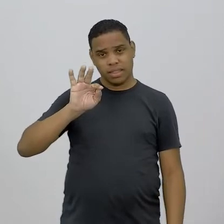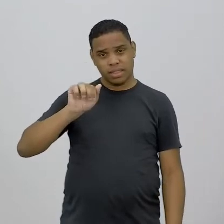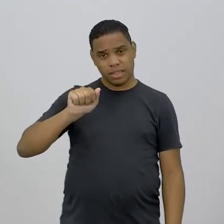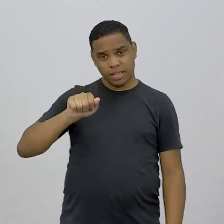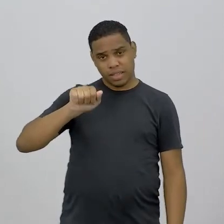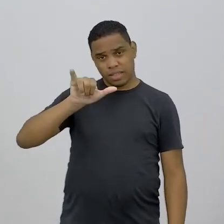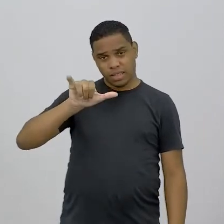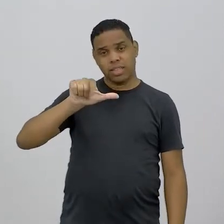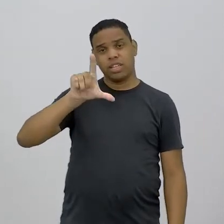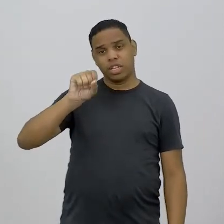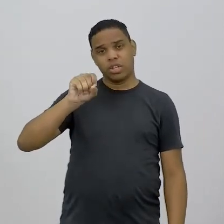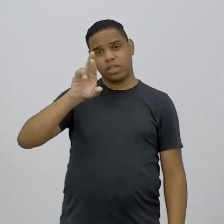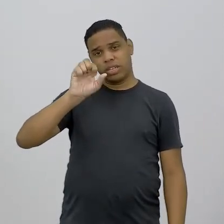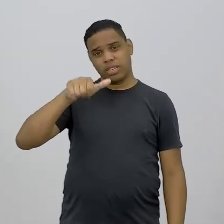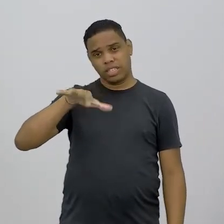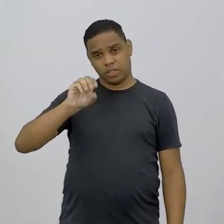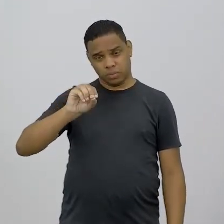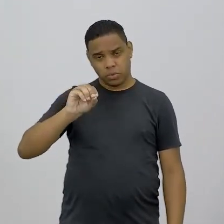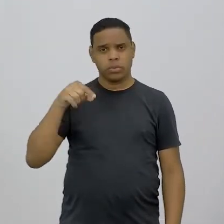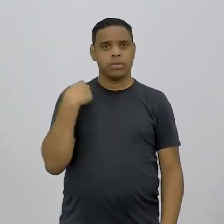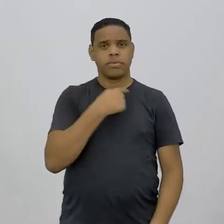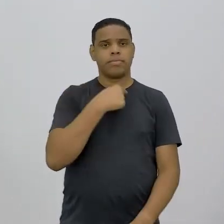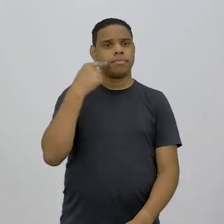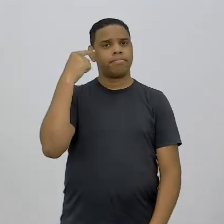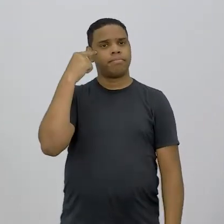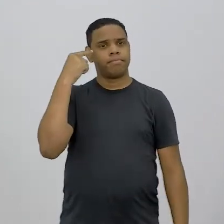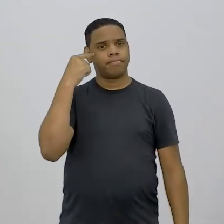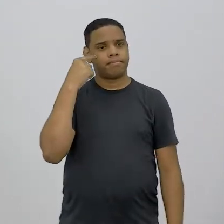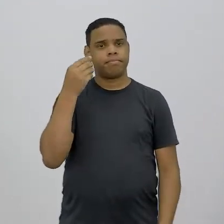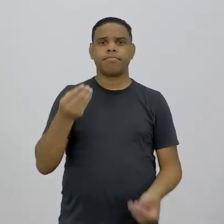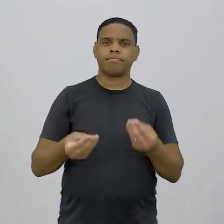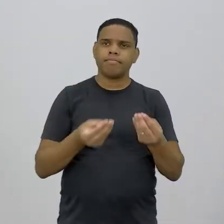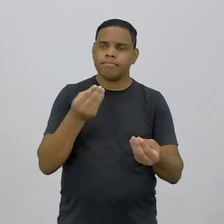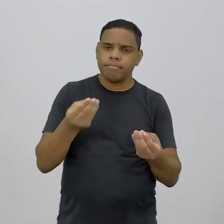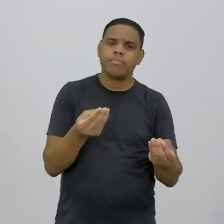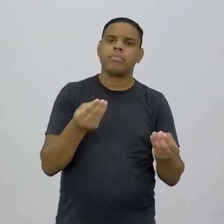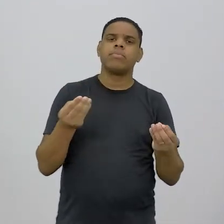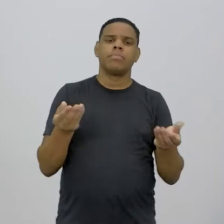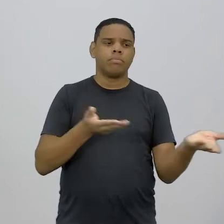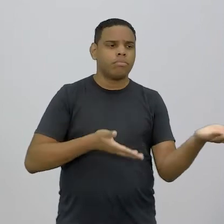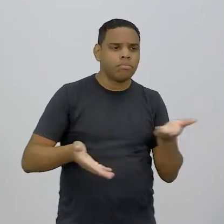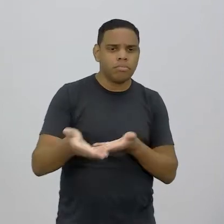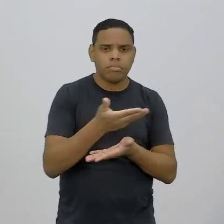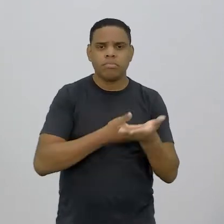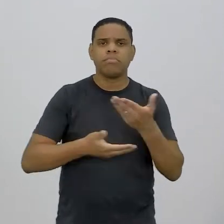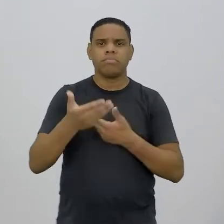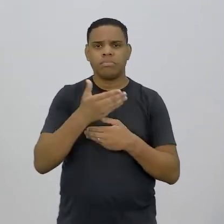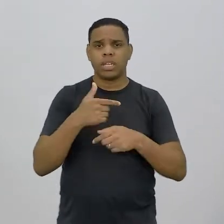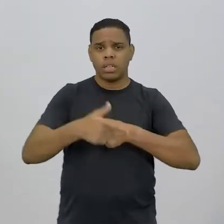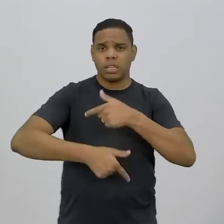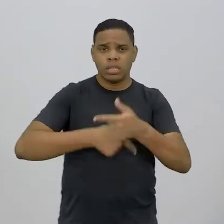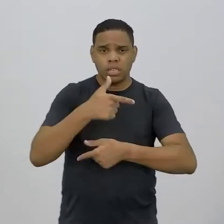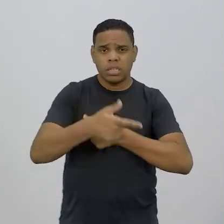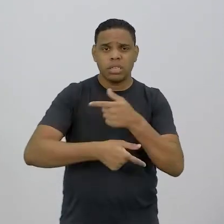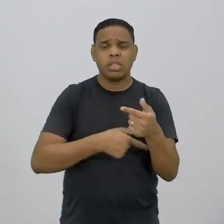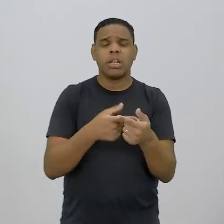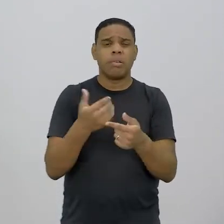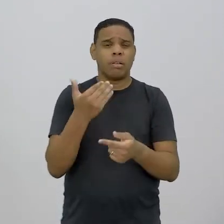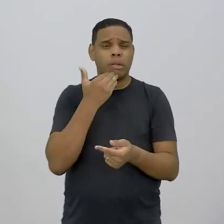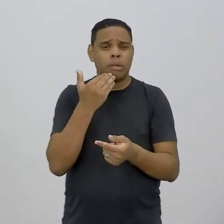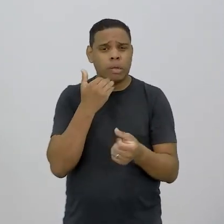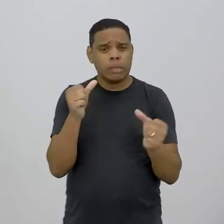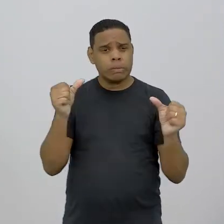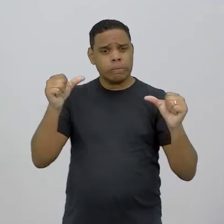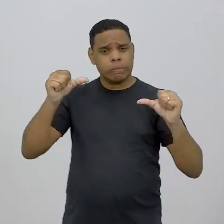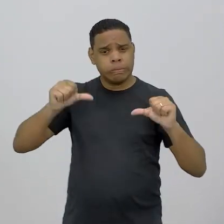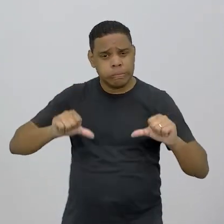eu estou falando do Toyotismo, nós estamos pensando, então, nessas relações de precarização do trabalho. Nós estamos pensando